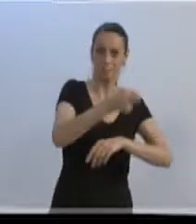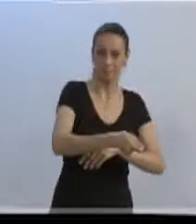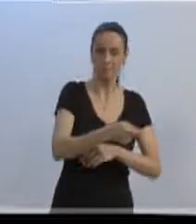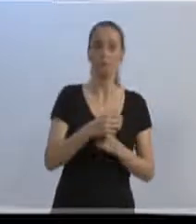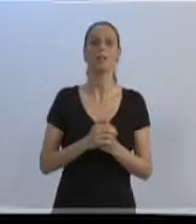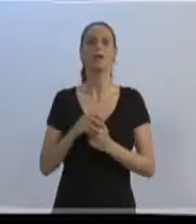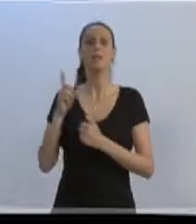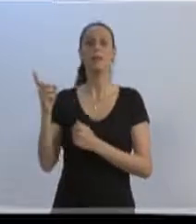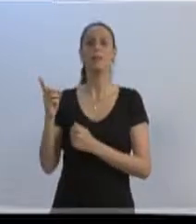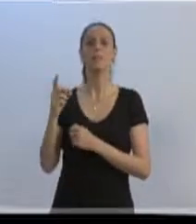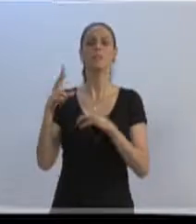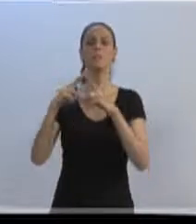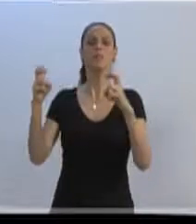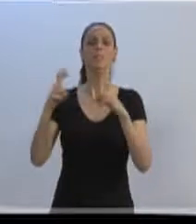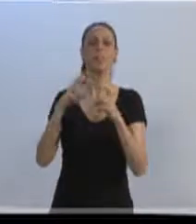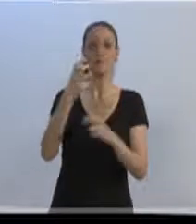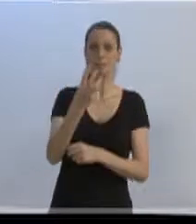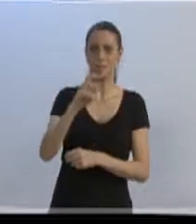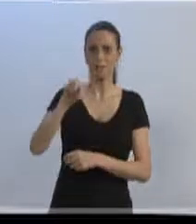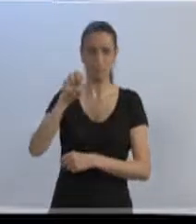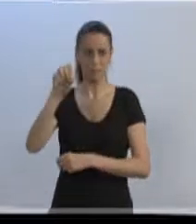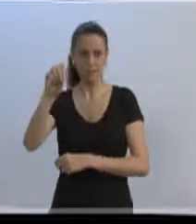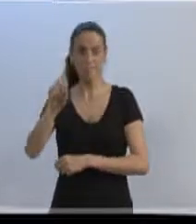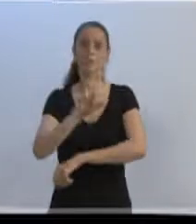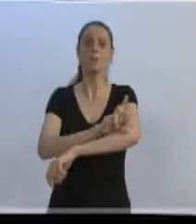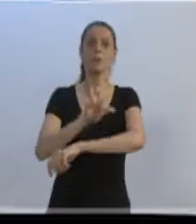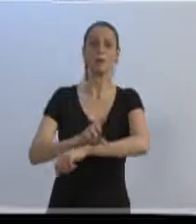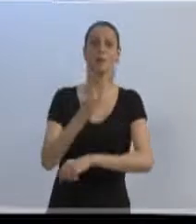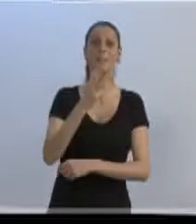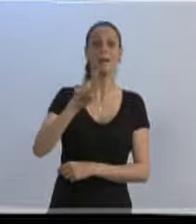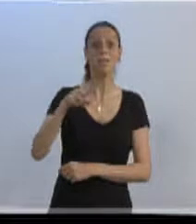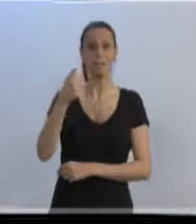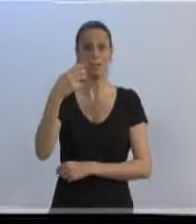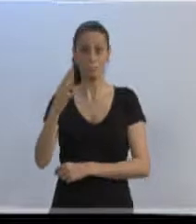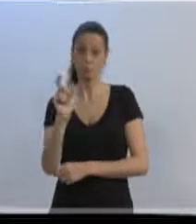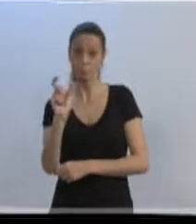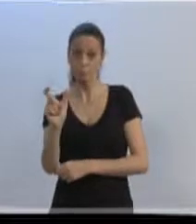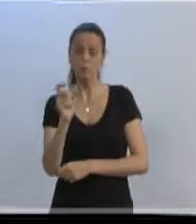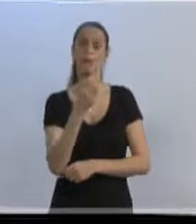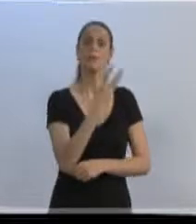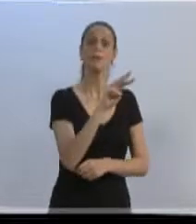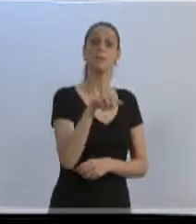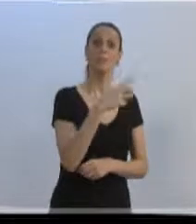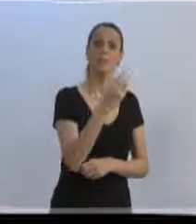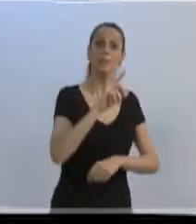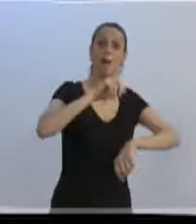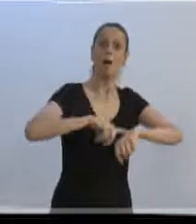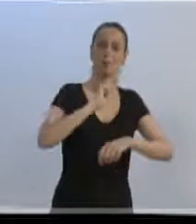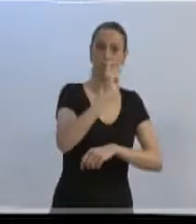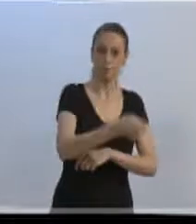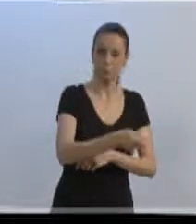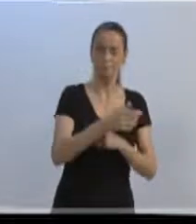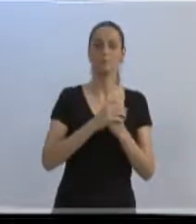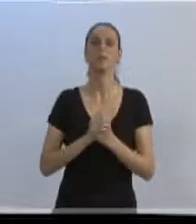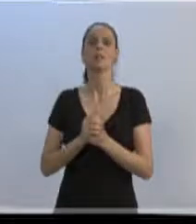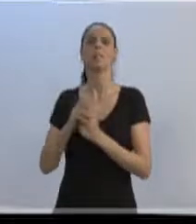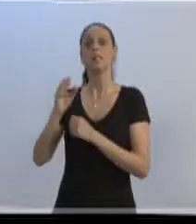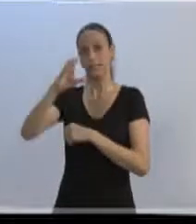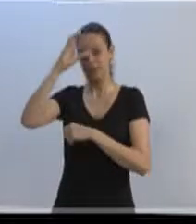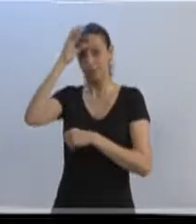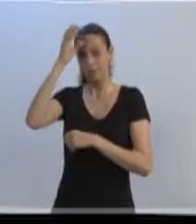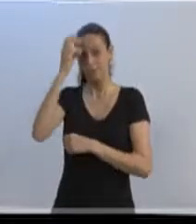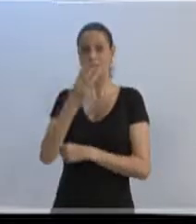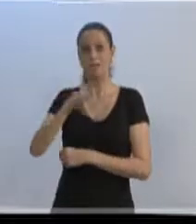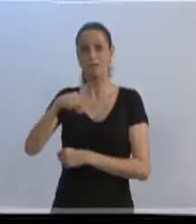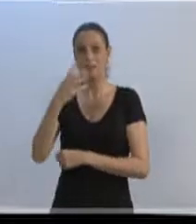1390 dinheiro plages 13 14 e cartão 13 30 em dinheiro criciúma 3 e 40 no